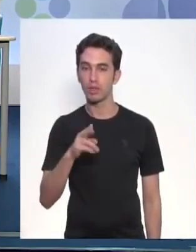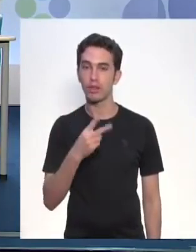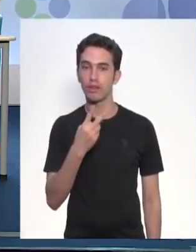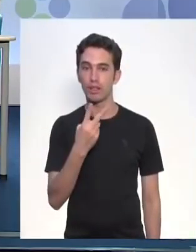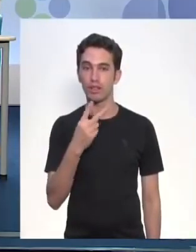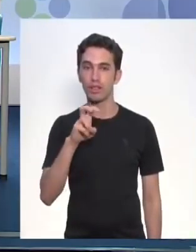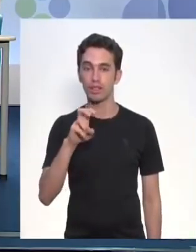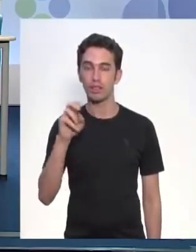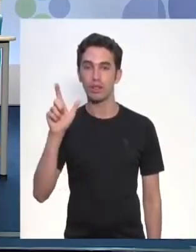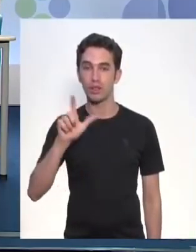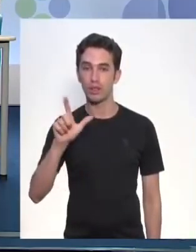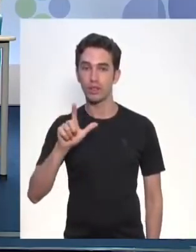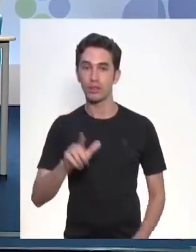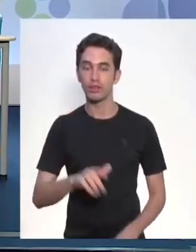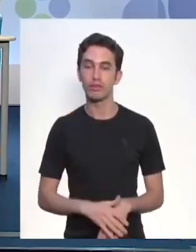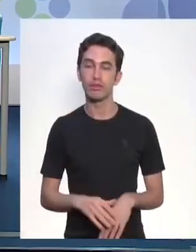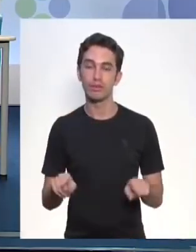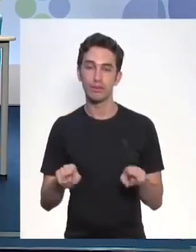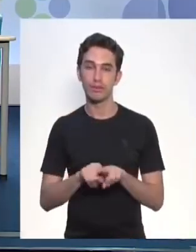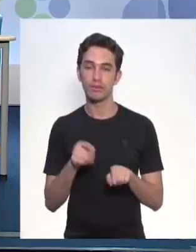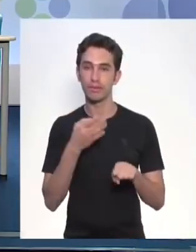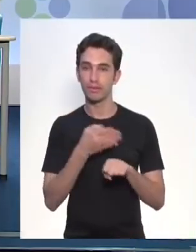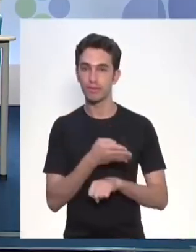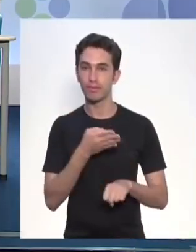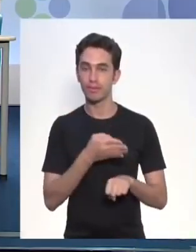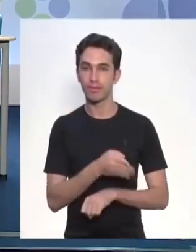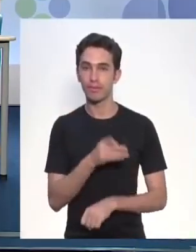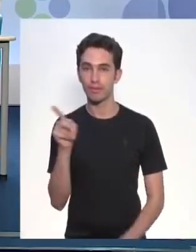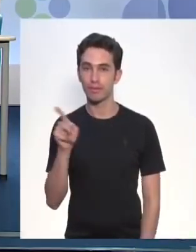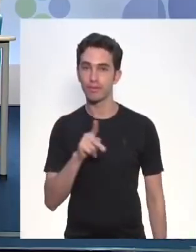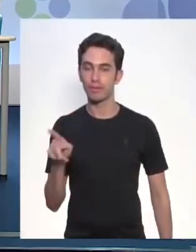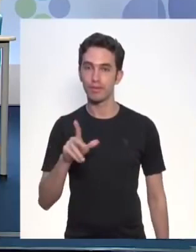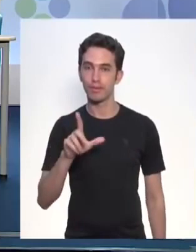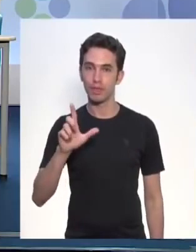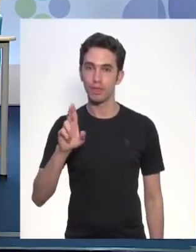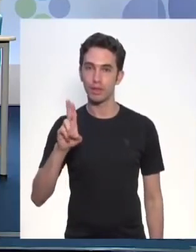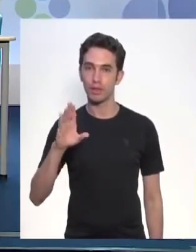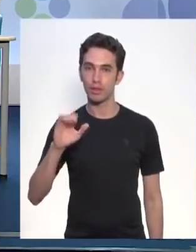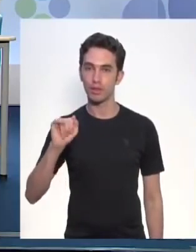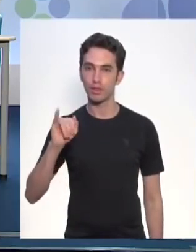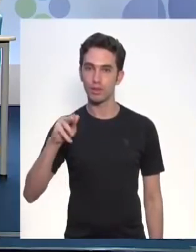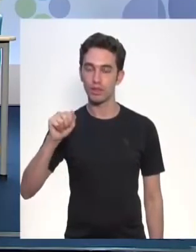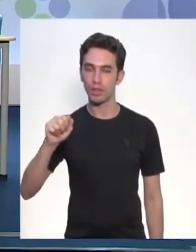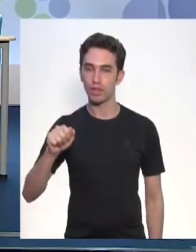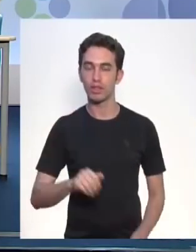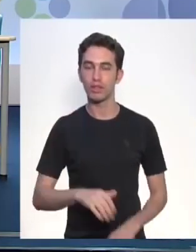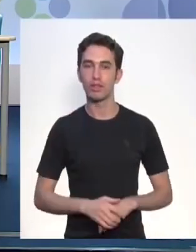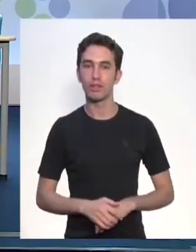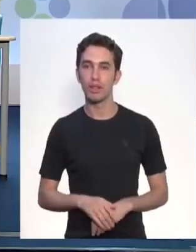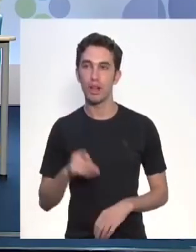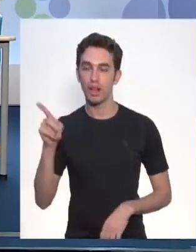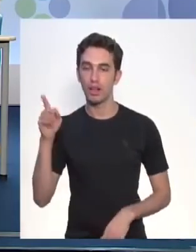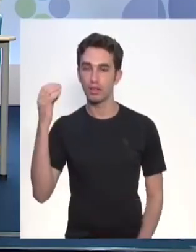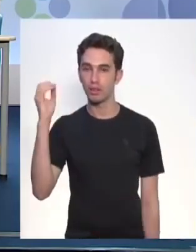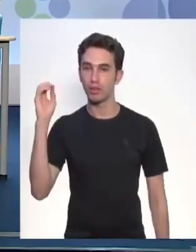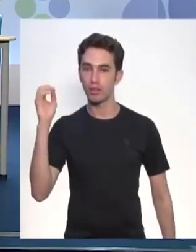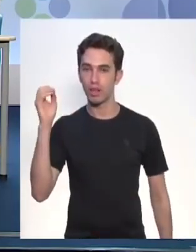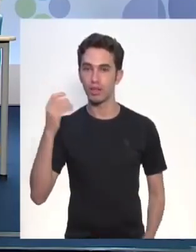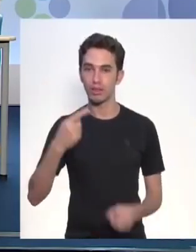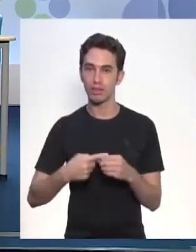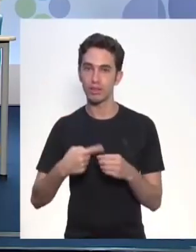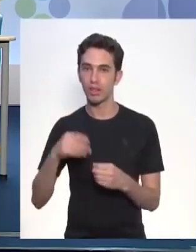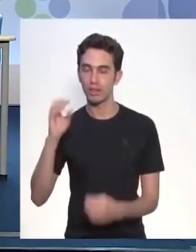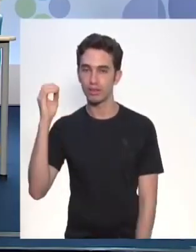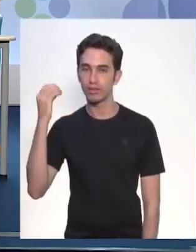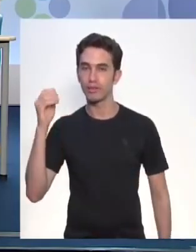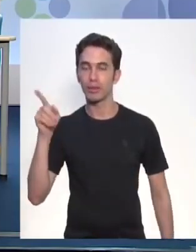Nós tivemos também a participação dos alunos da professora Luciana Caroso Latore, lá de Osasco, que também falaram